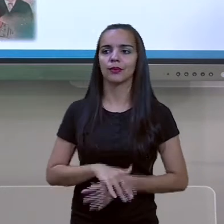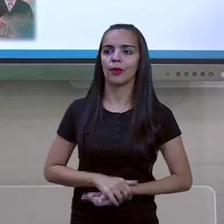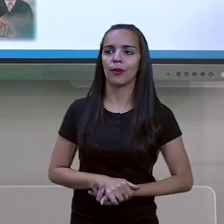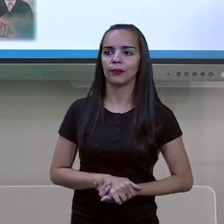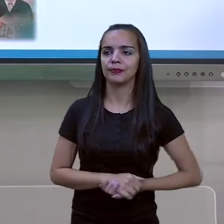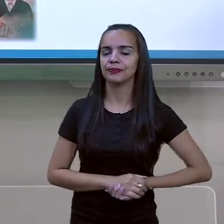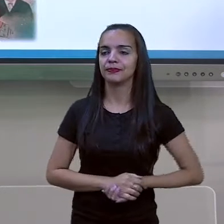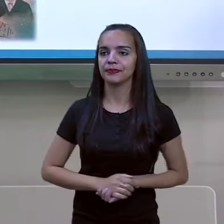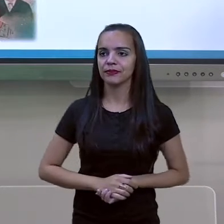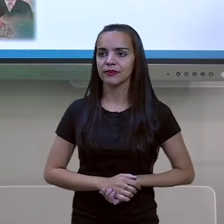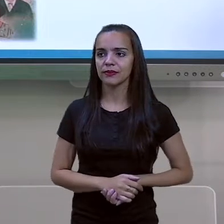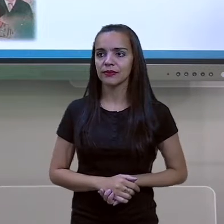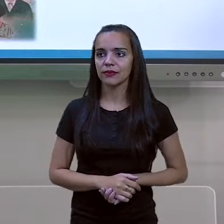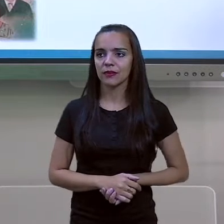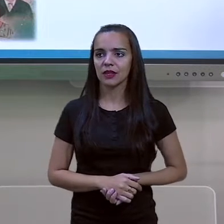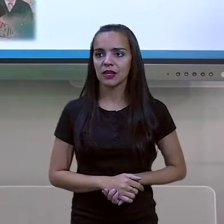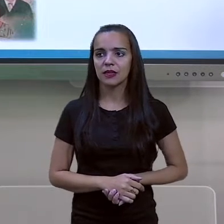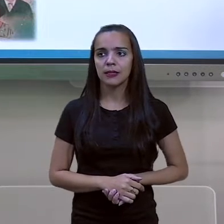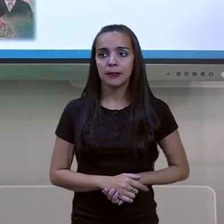árvore.